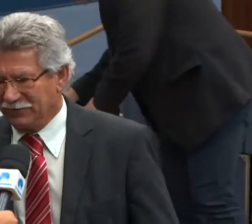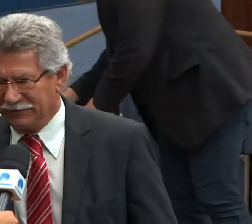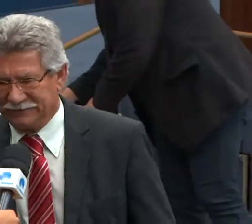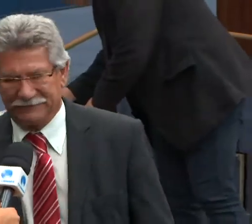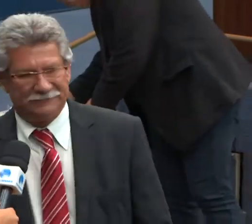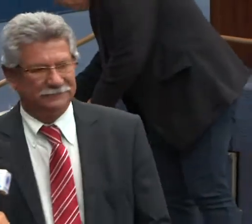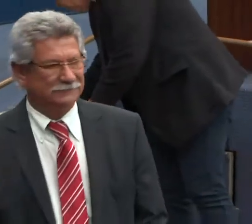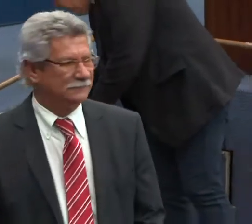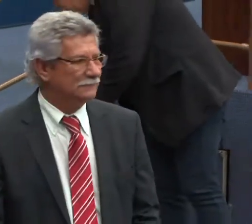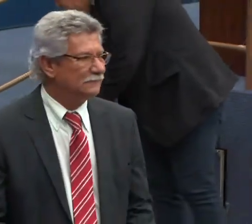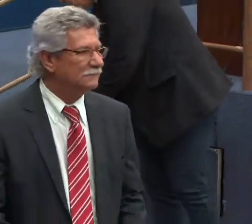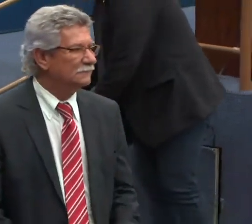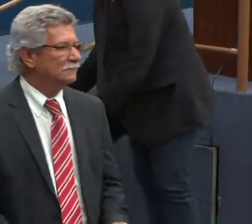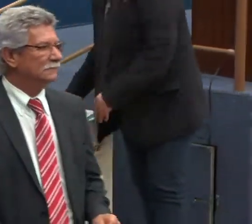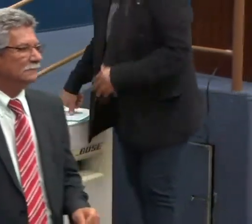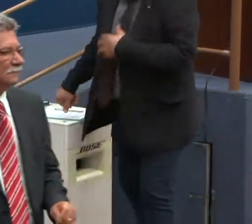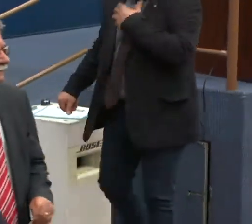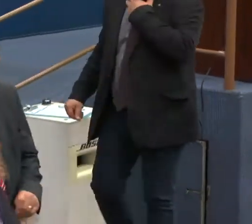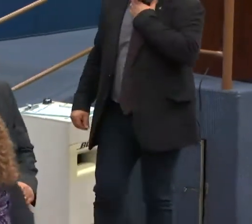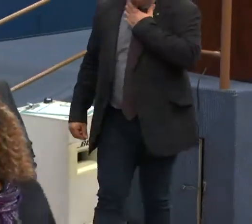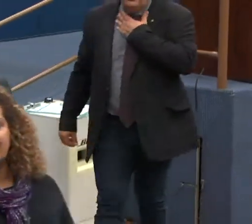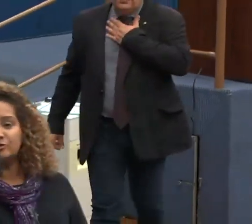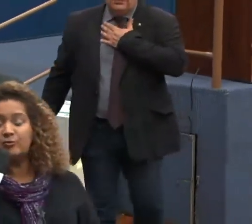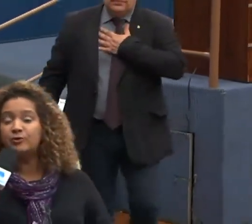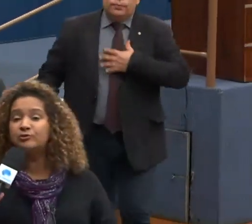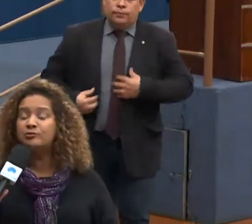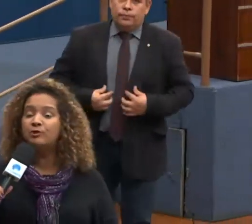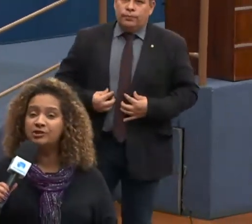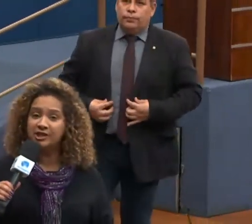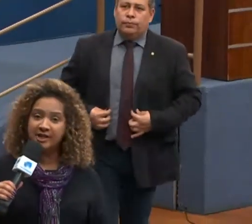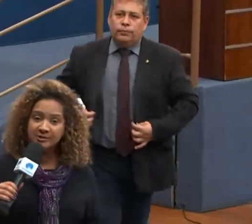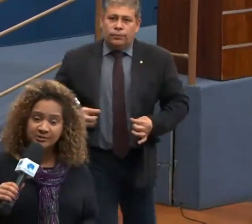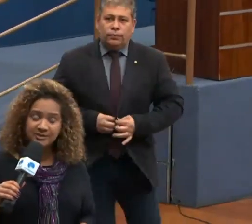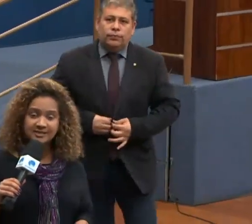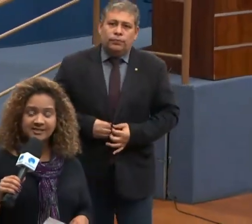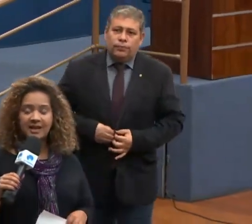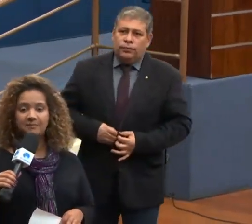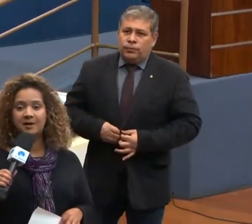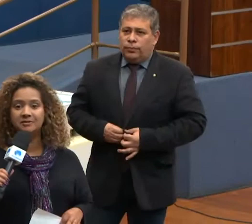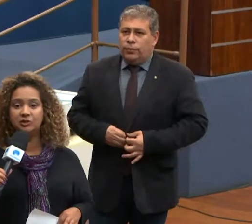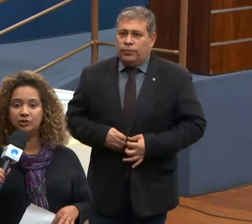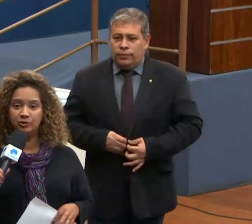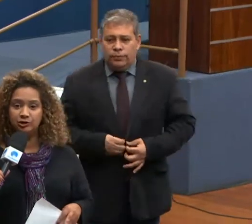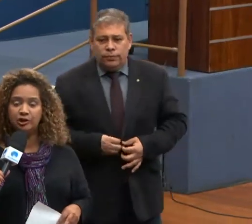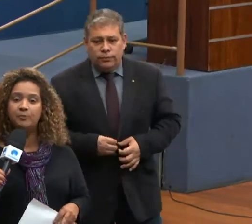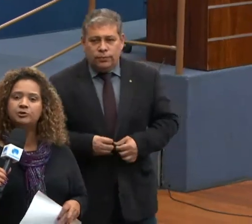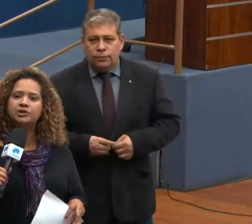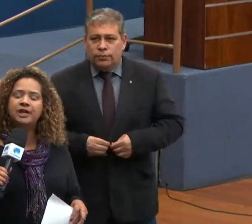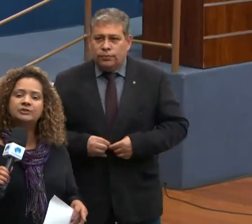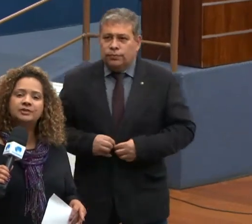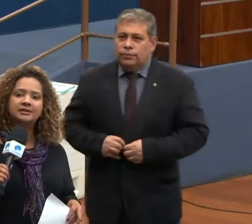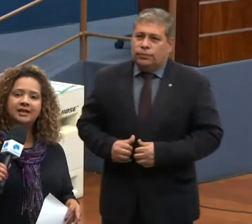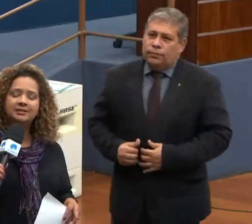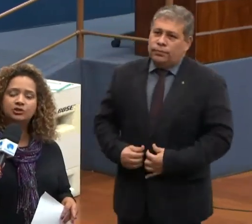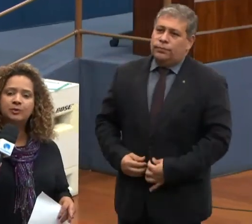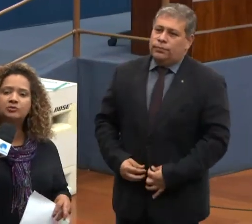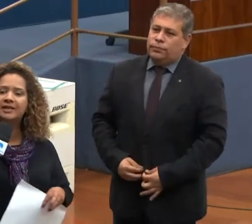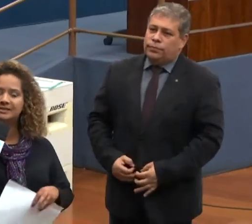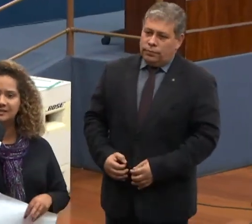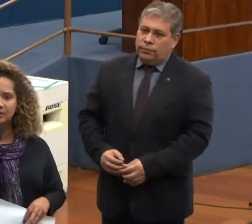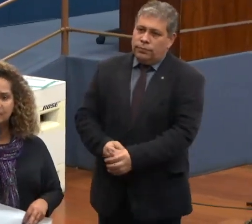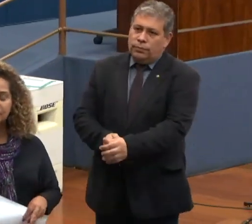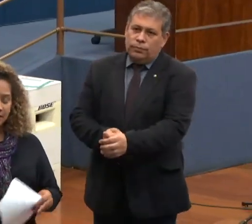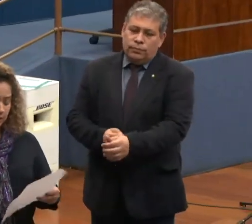agradeço, boa noite. Na sequência, nós vamos falar sobre um dos projetos que está na pauta de hoje. É o projeto que trata de